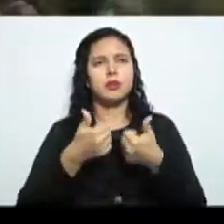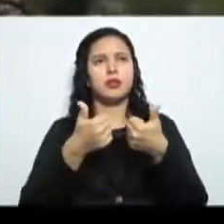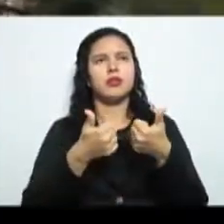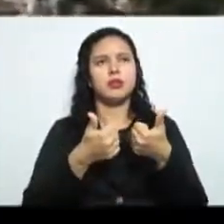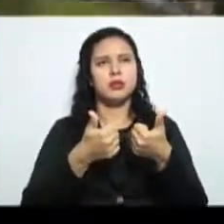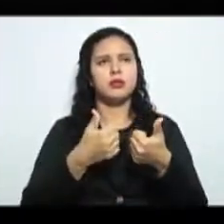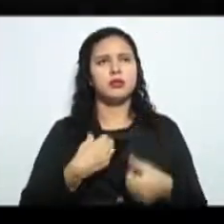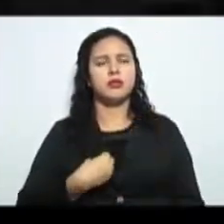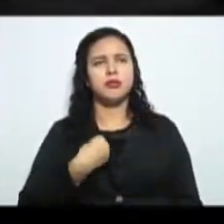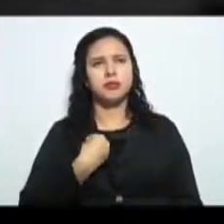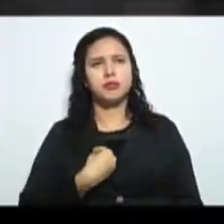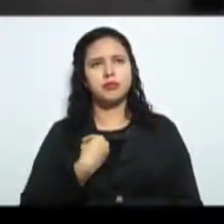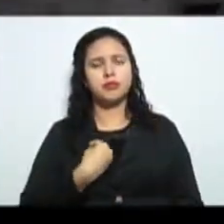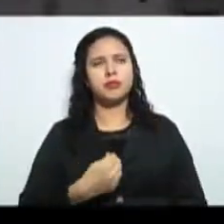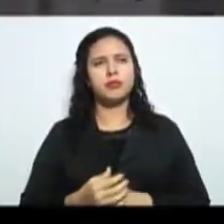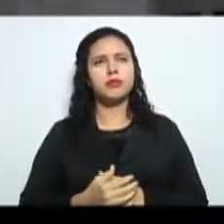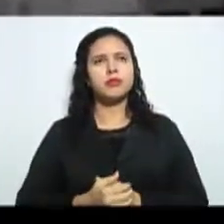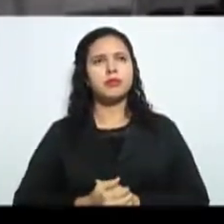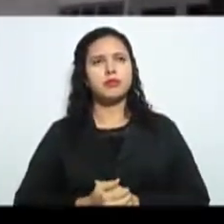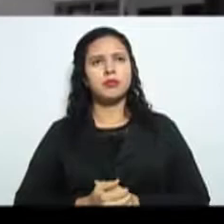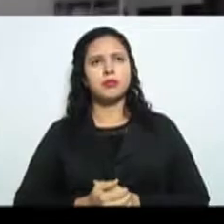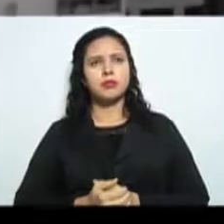vida.